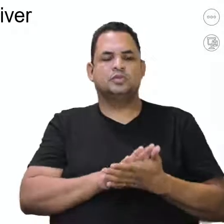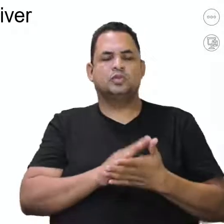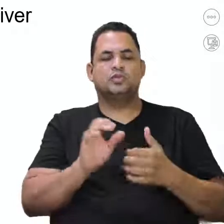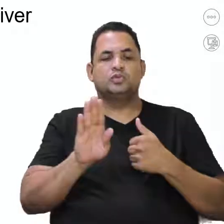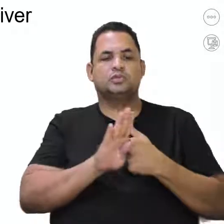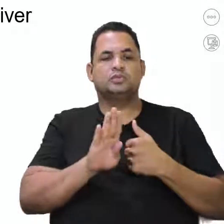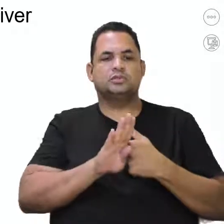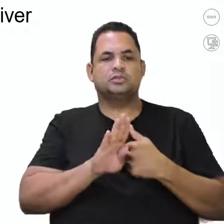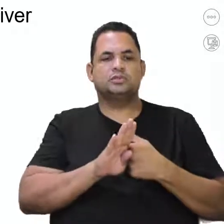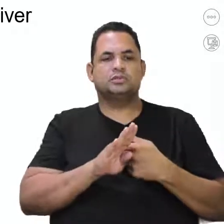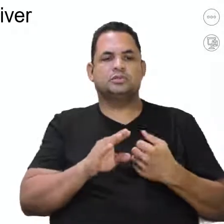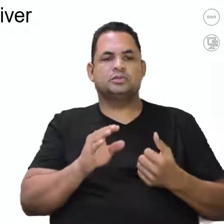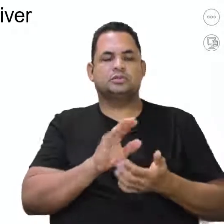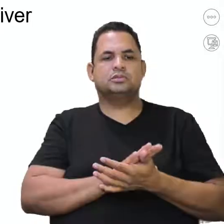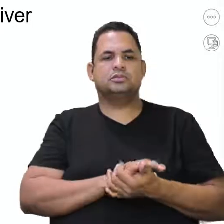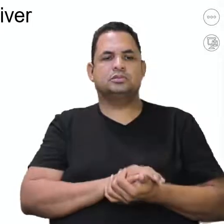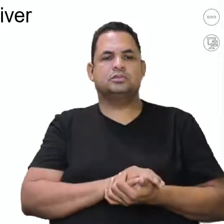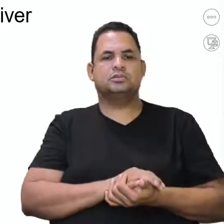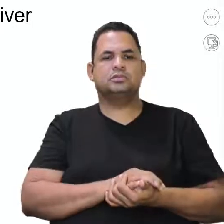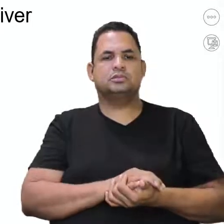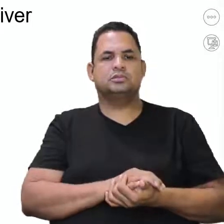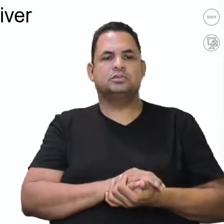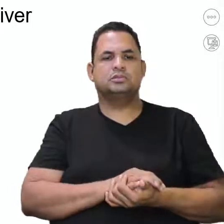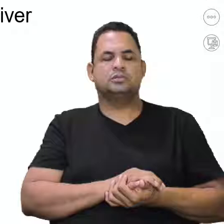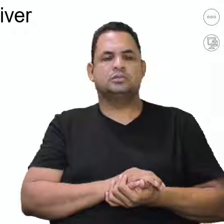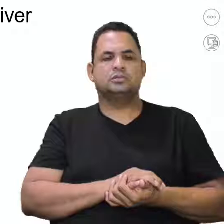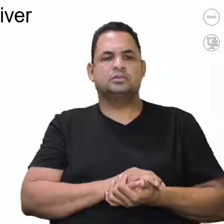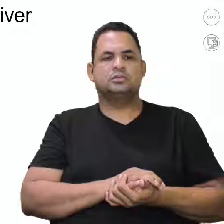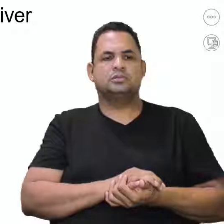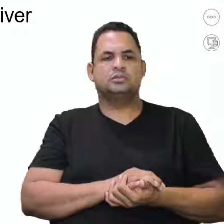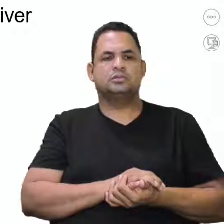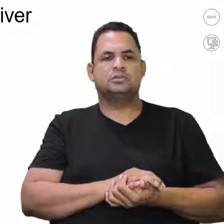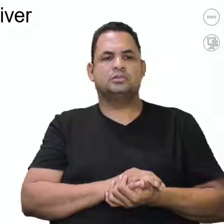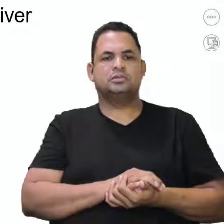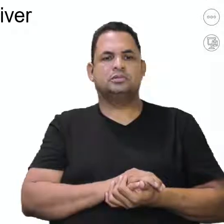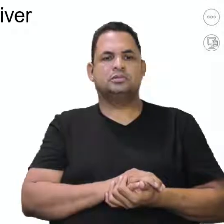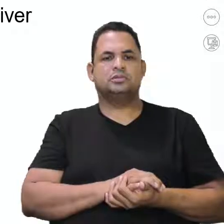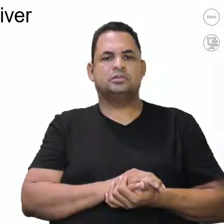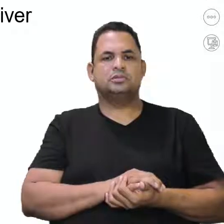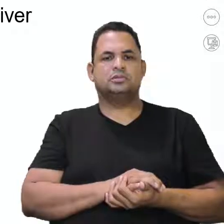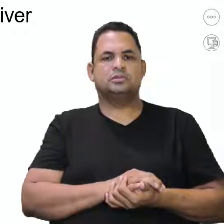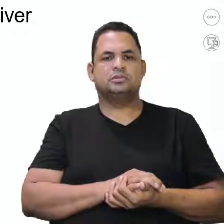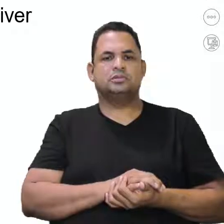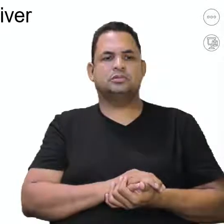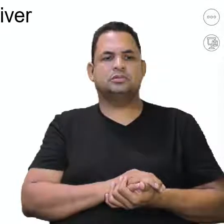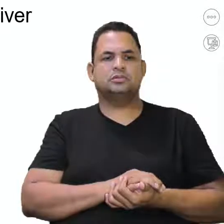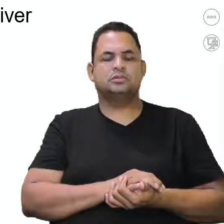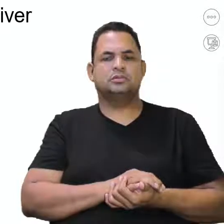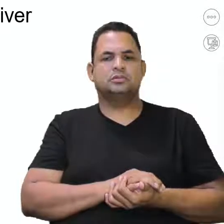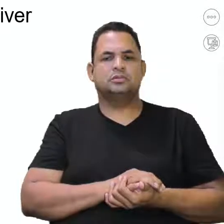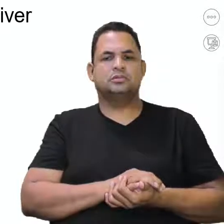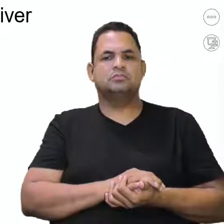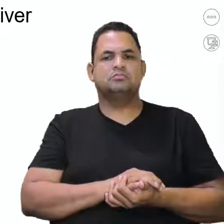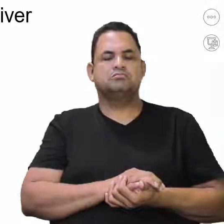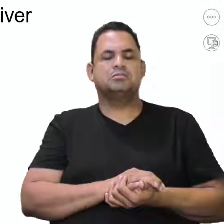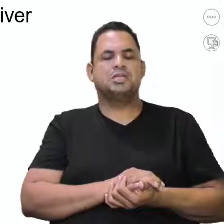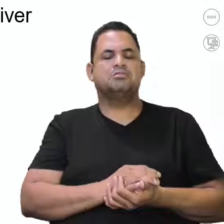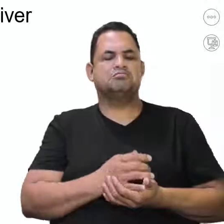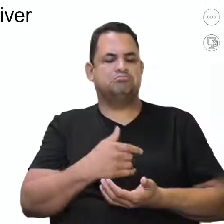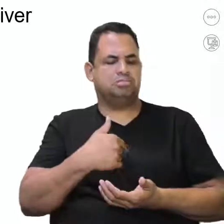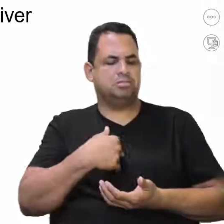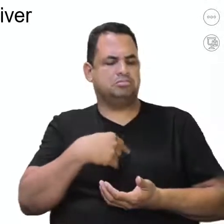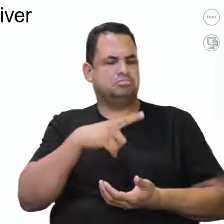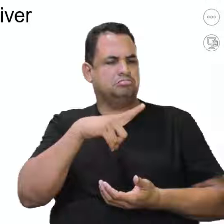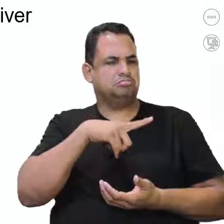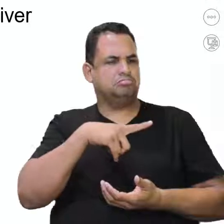substantivo feminino que ele está seguido, que é o reason. Então olha aí, ó. Do I have any reason to be worried? Eu tenho